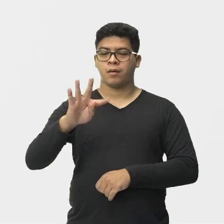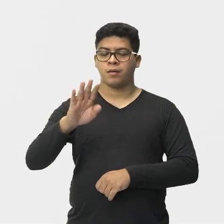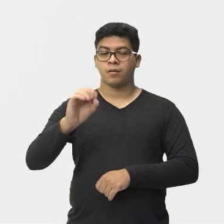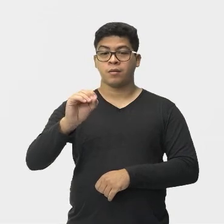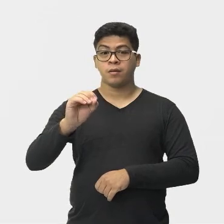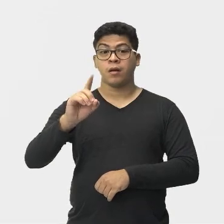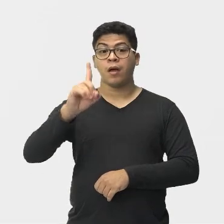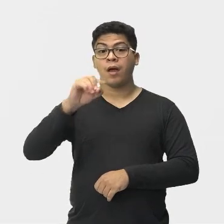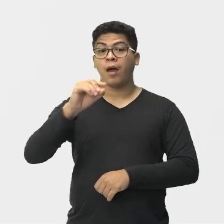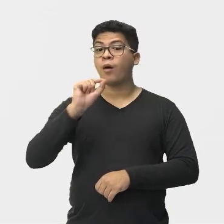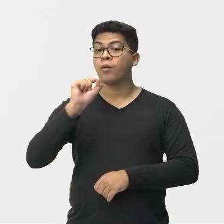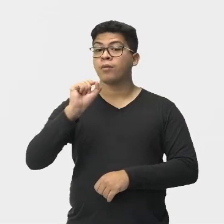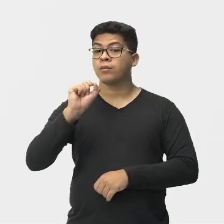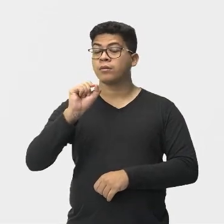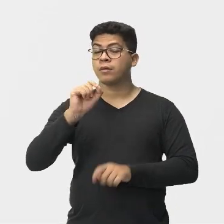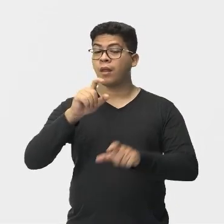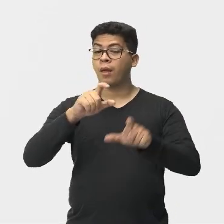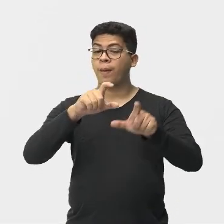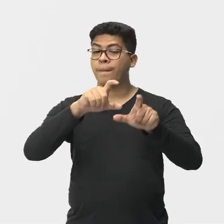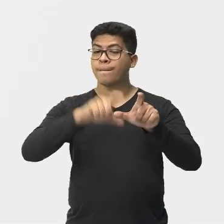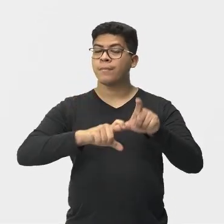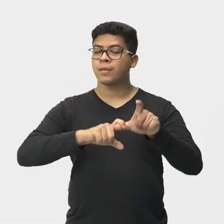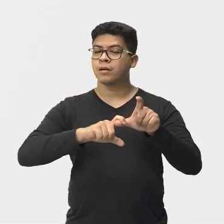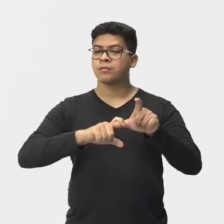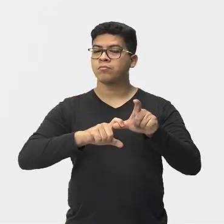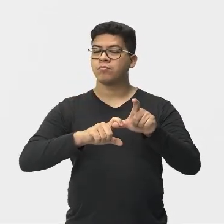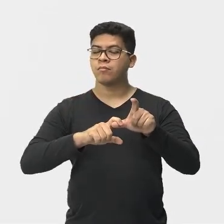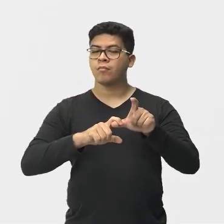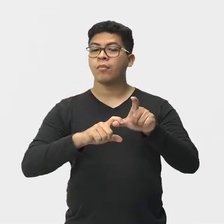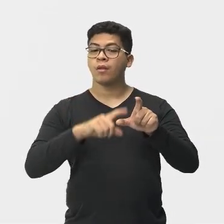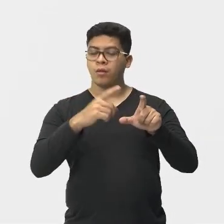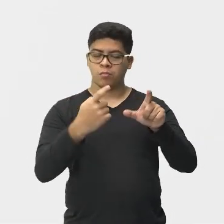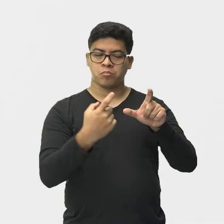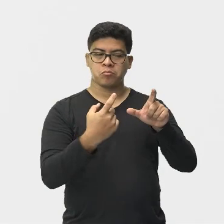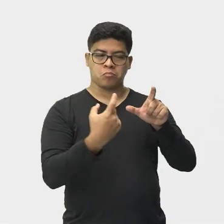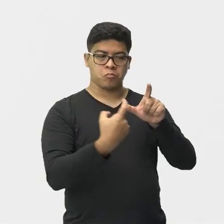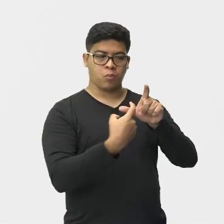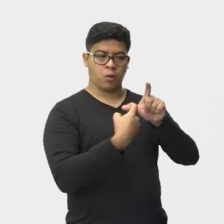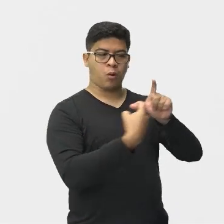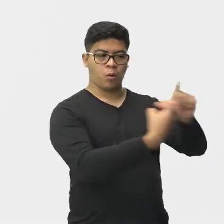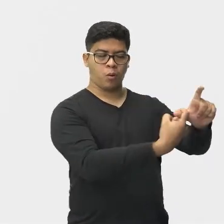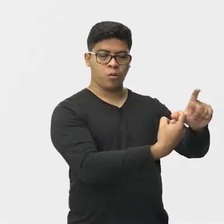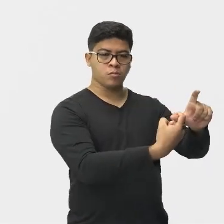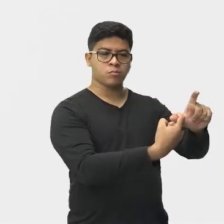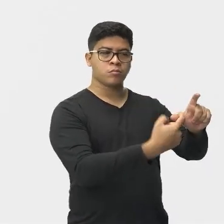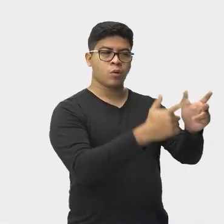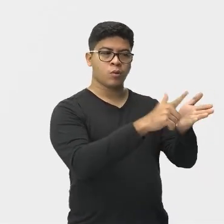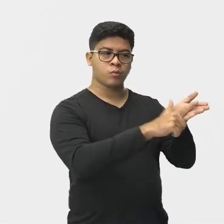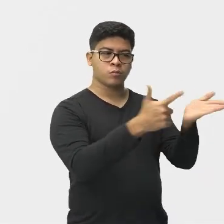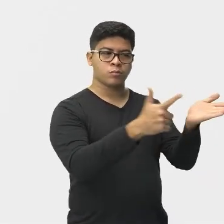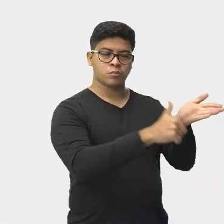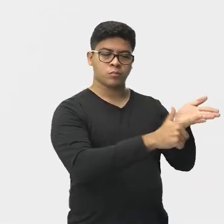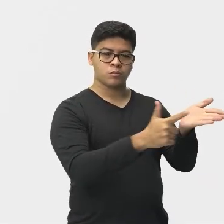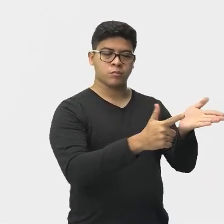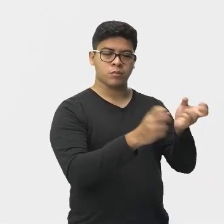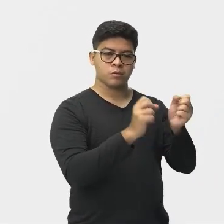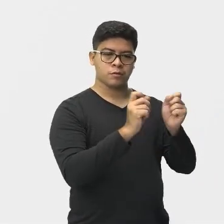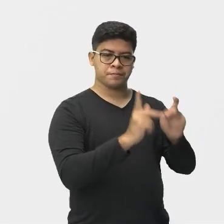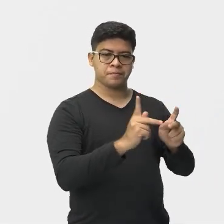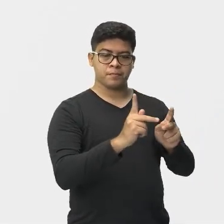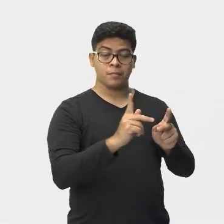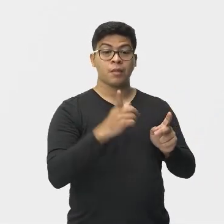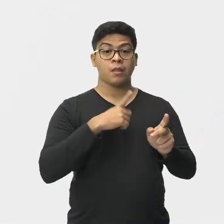empresto algo a alguém. No caso aqui, objeto direto, o livro, e objeto indireto, a ti.